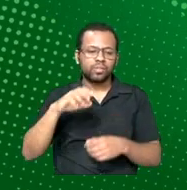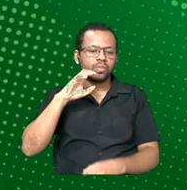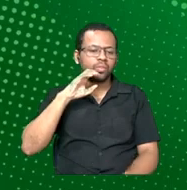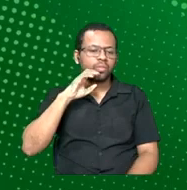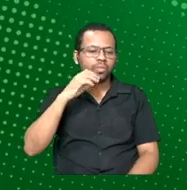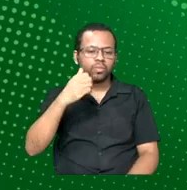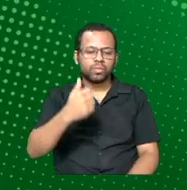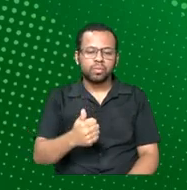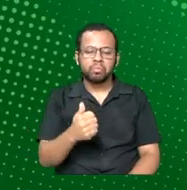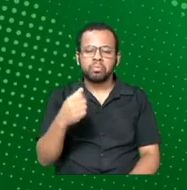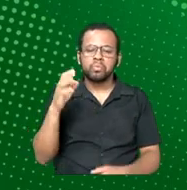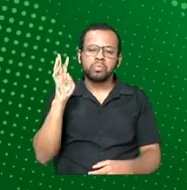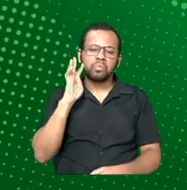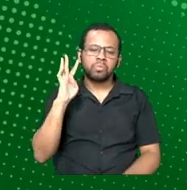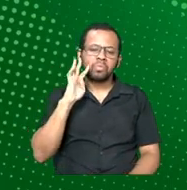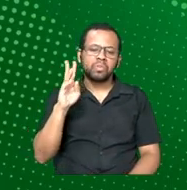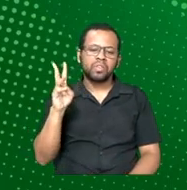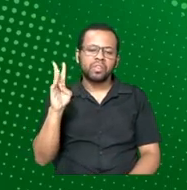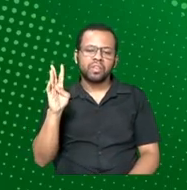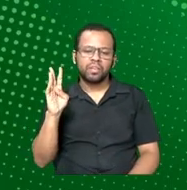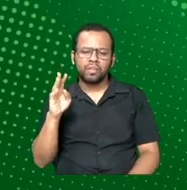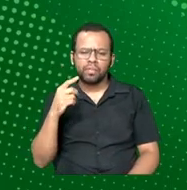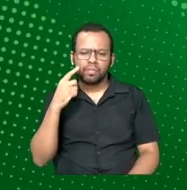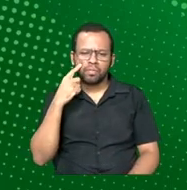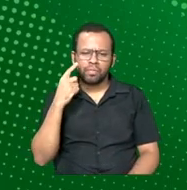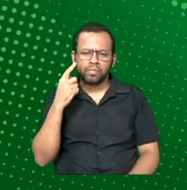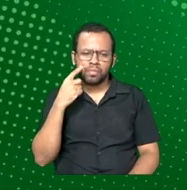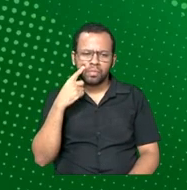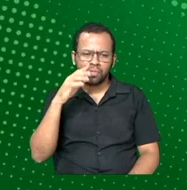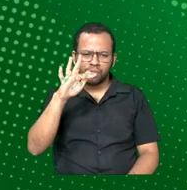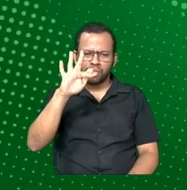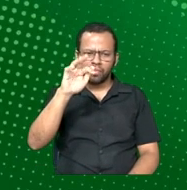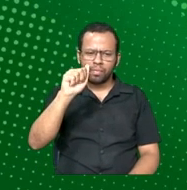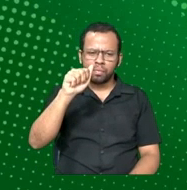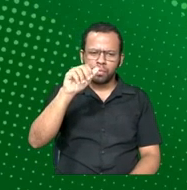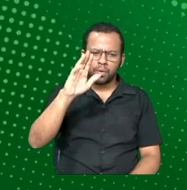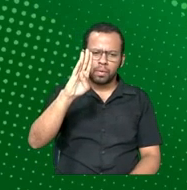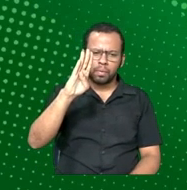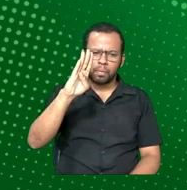menino tá demais Fábio menino